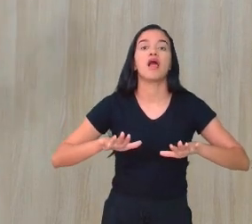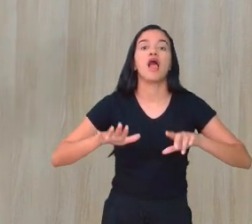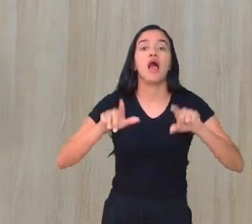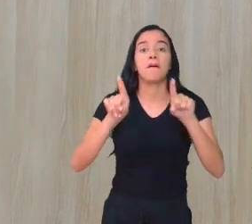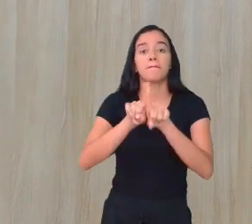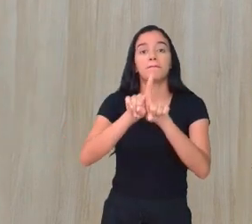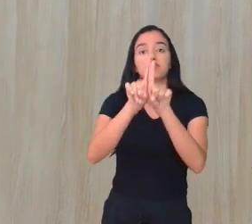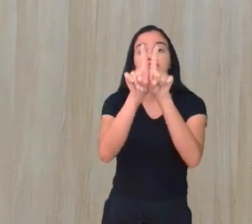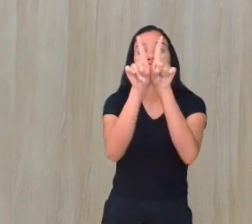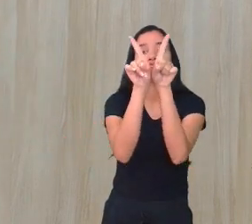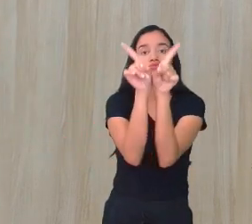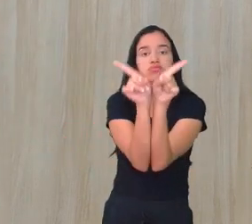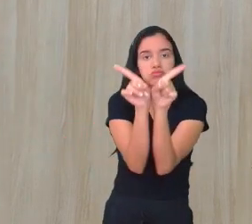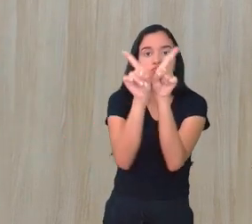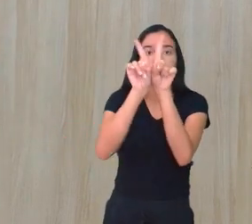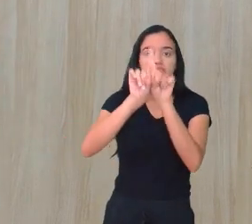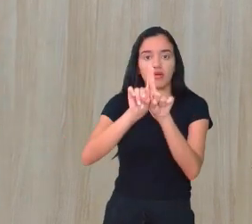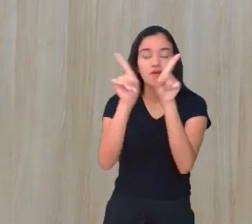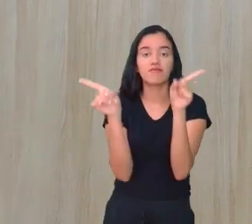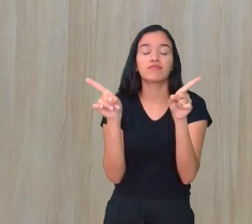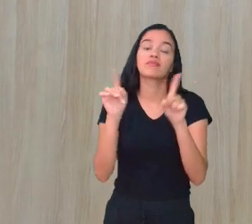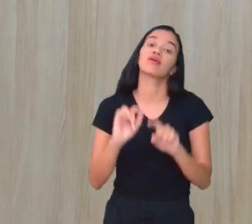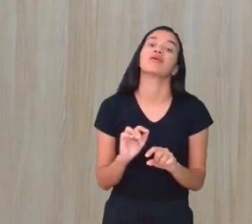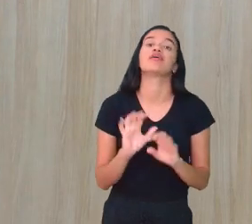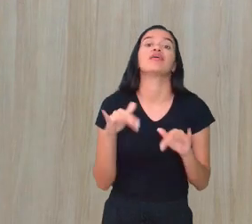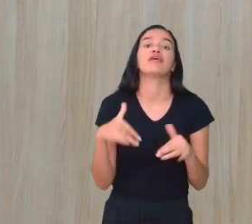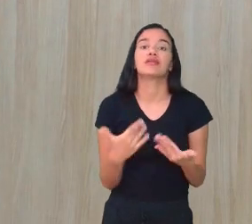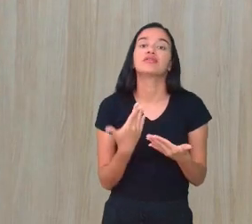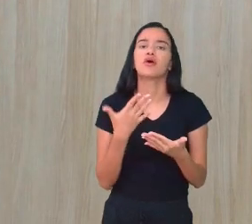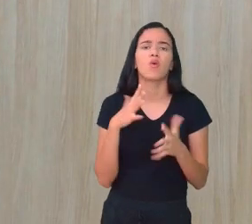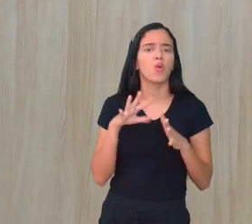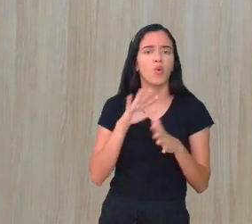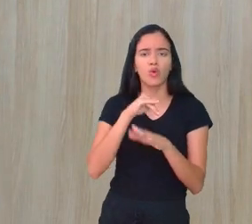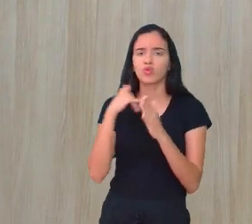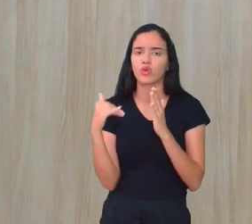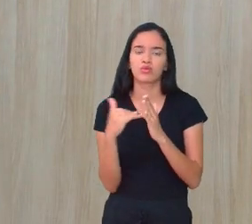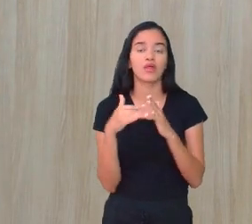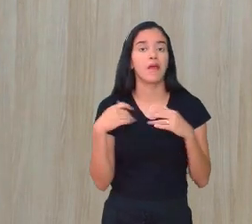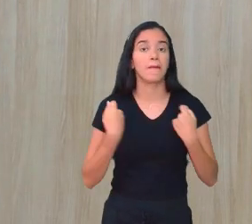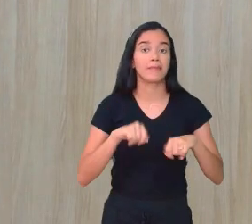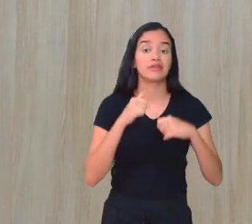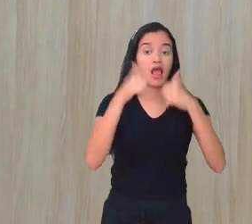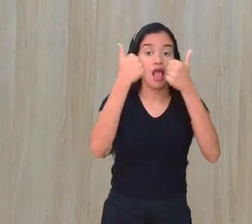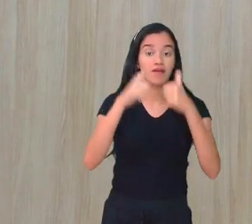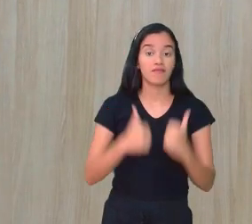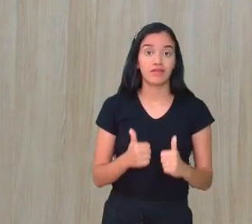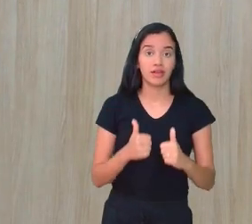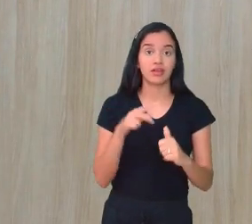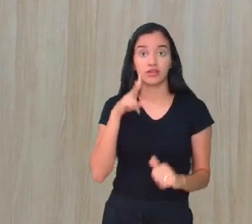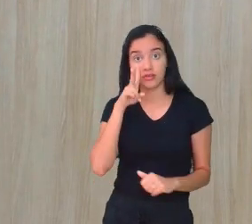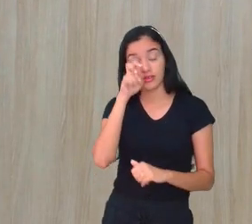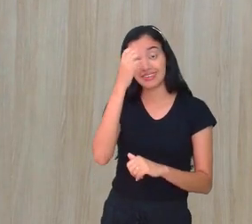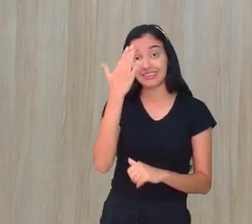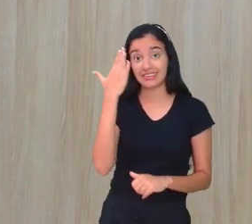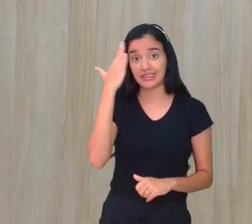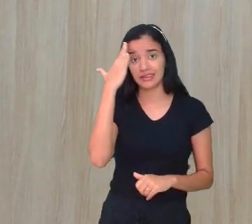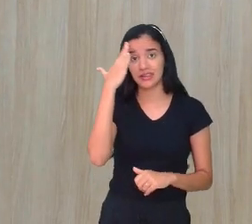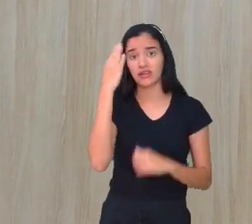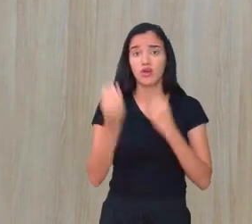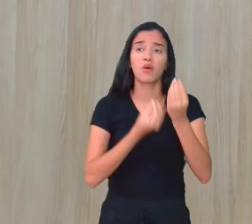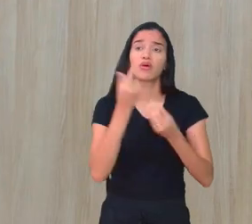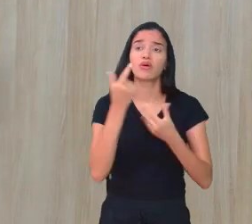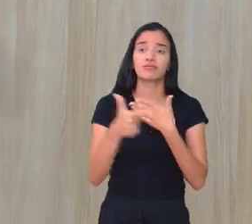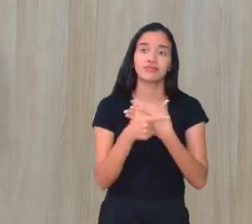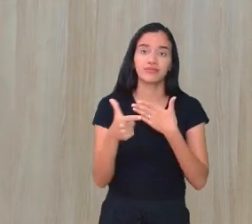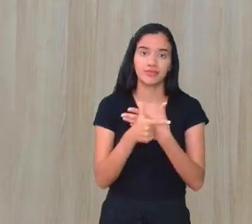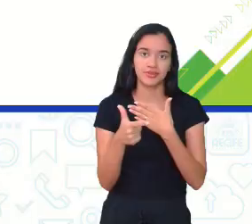pernas, né? Faz movimentos no ar. Então, para tudo isso, é preciso que a gente avalie a nossa força e a gente entenda como ela